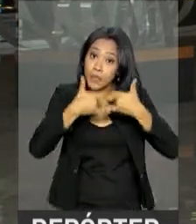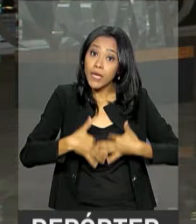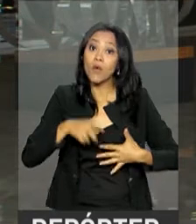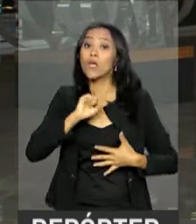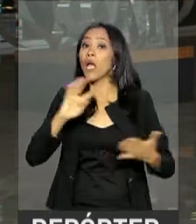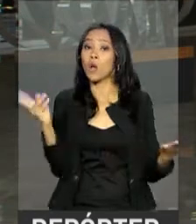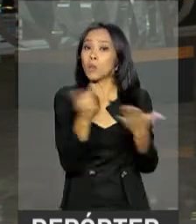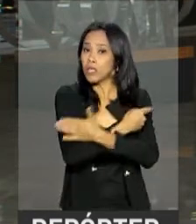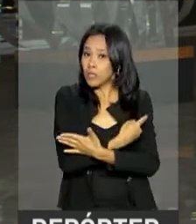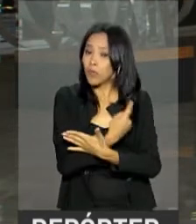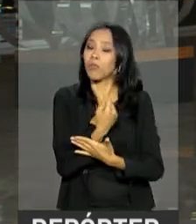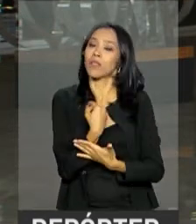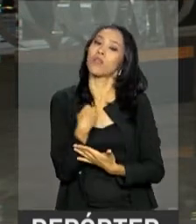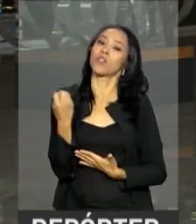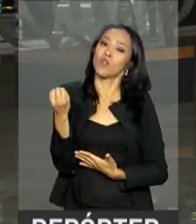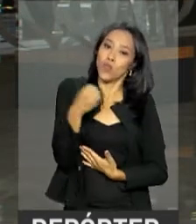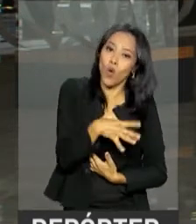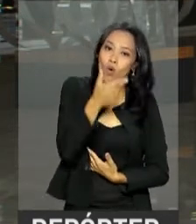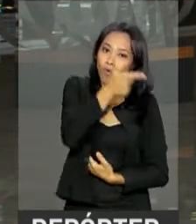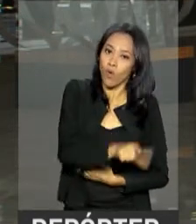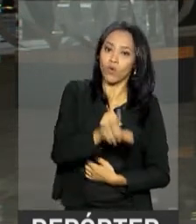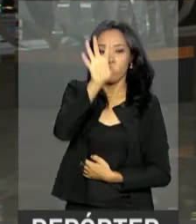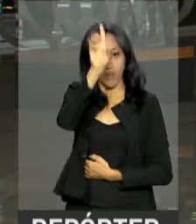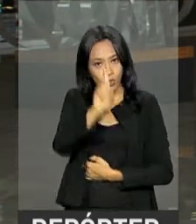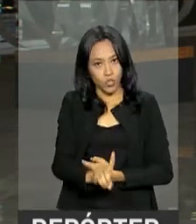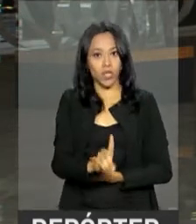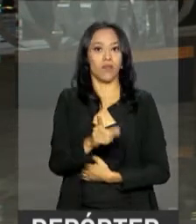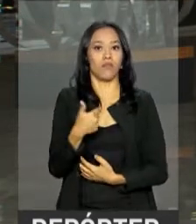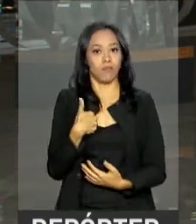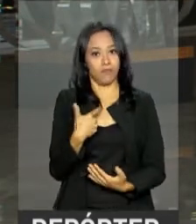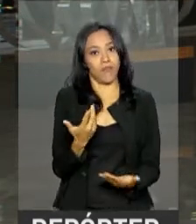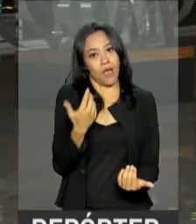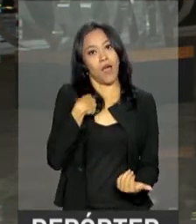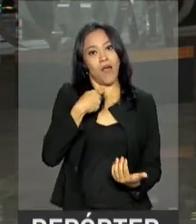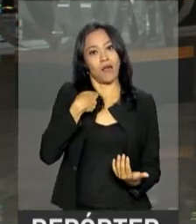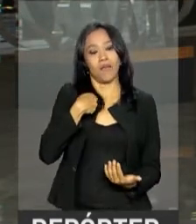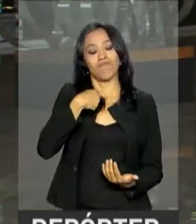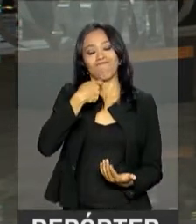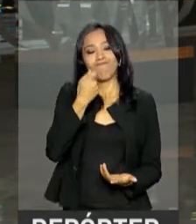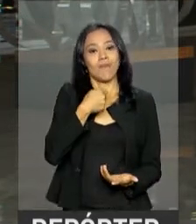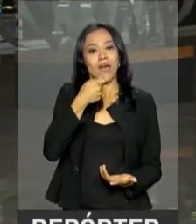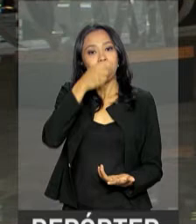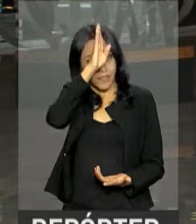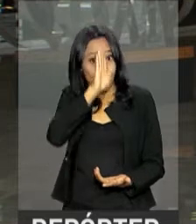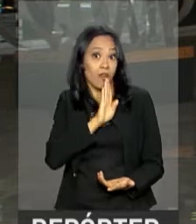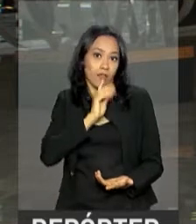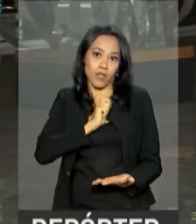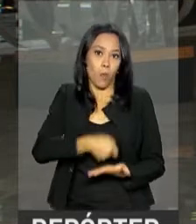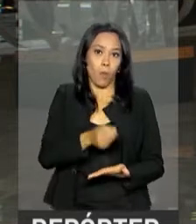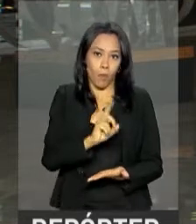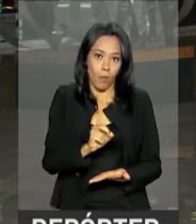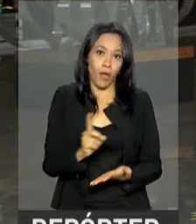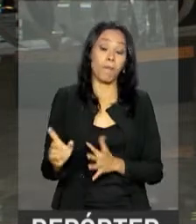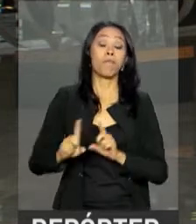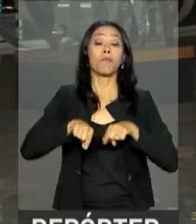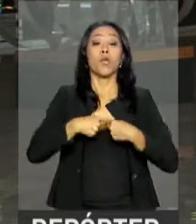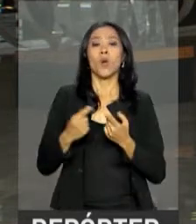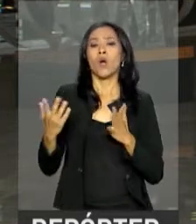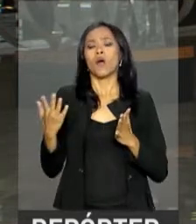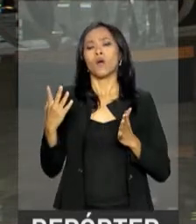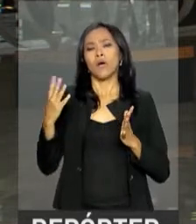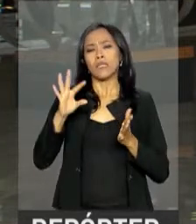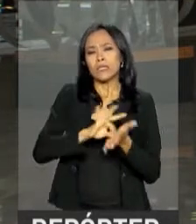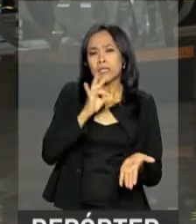para ter novamente direito ao benefício bom todos os detalhes sobre o processo de inscrição no enem deste ano